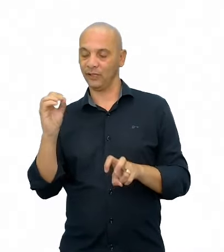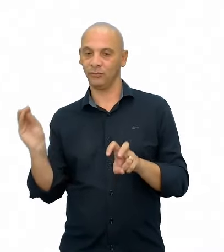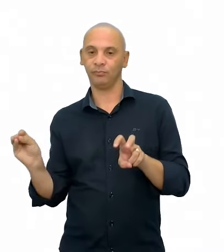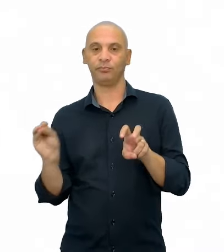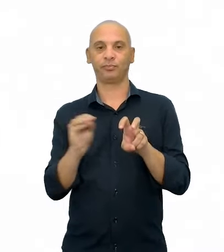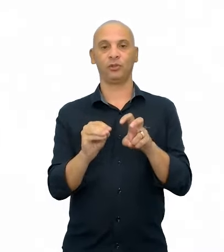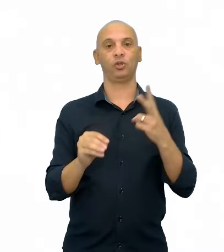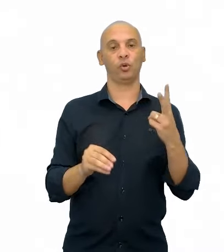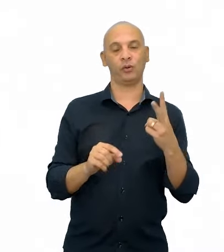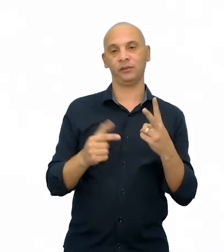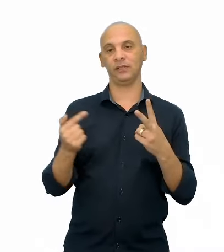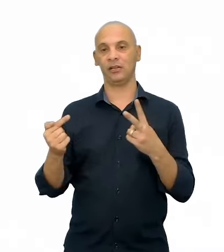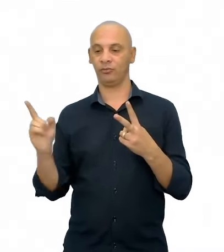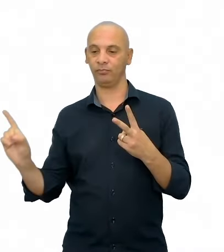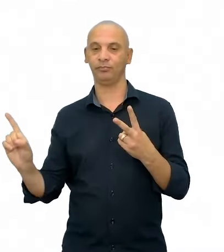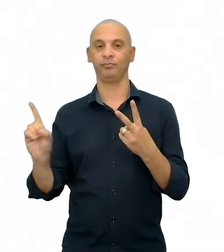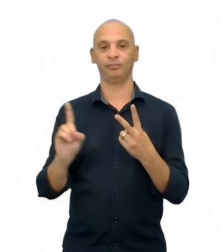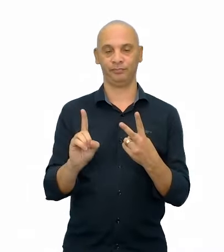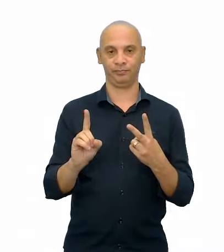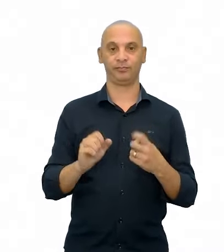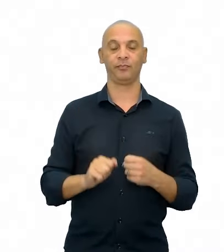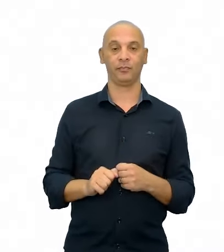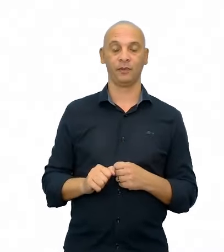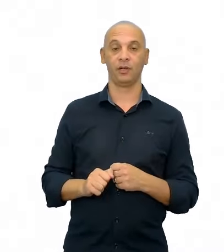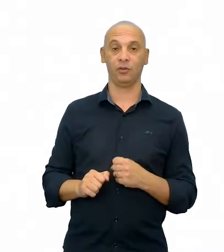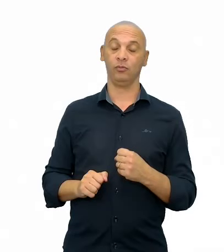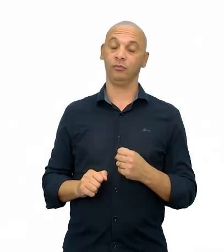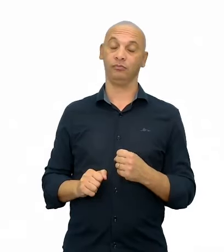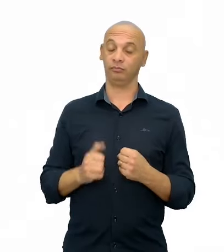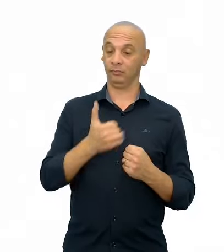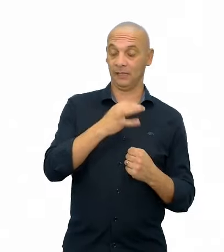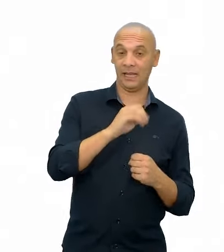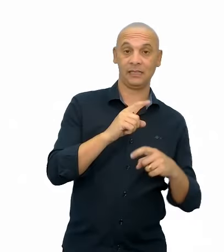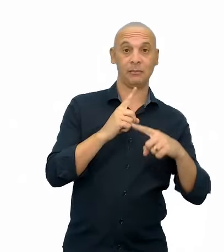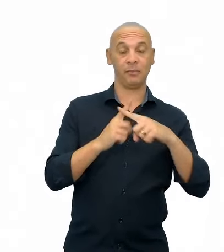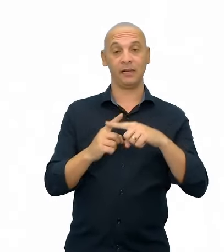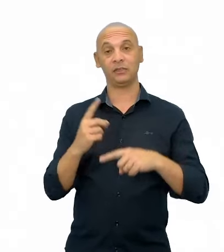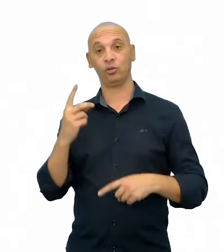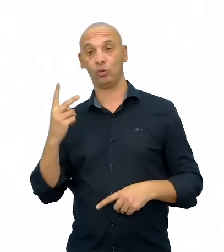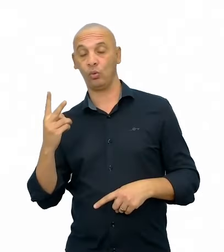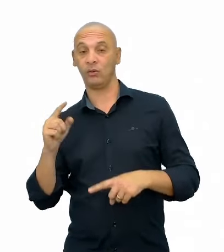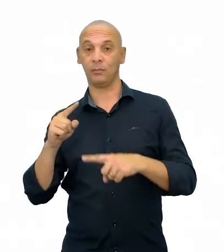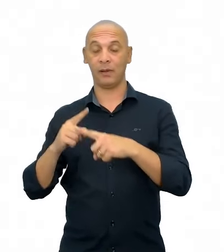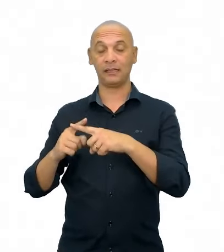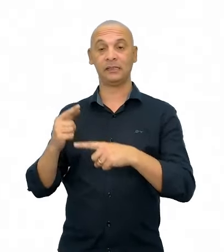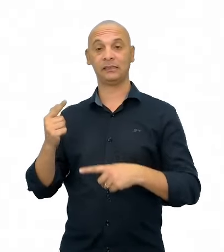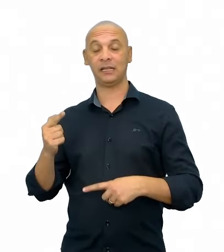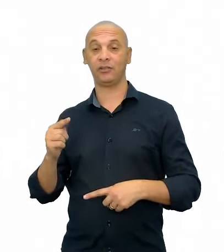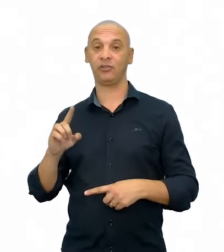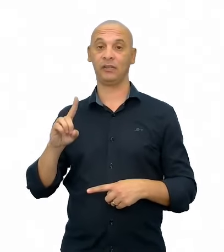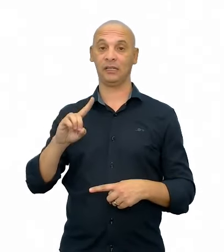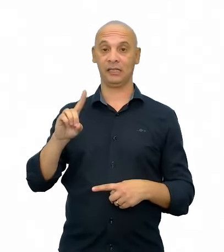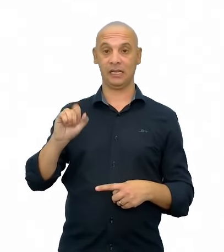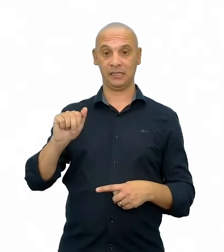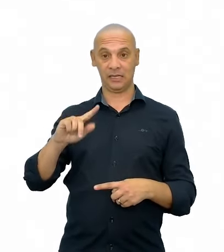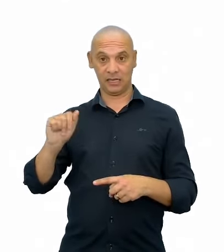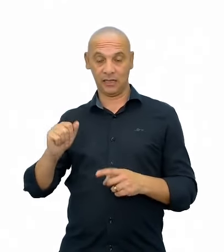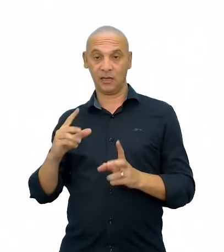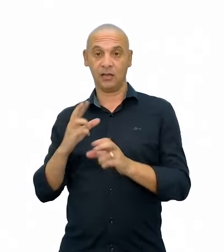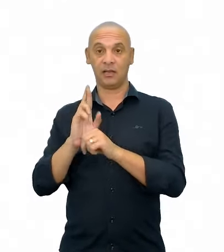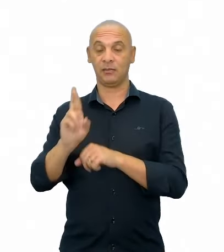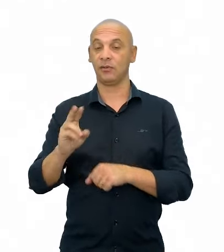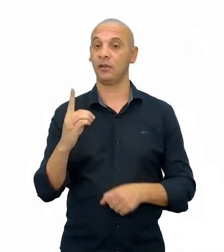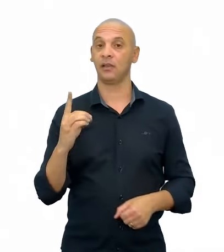e 7. Então, uma dezena mais 2 dezenas mais 7 dezenas é igual a